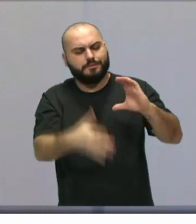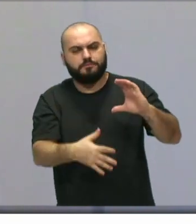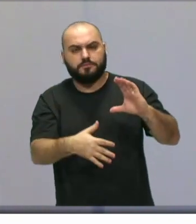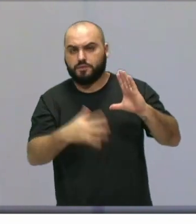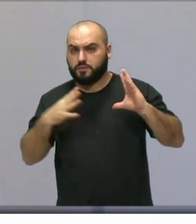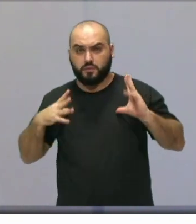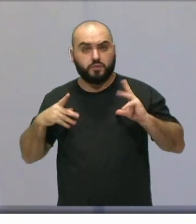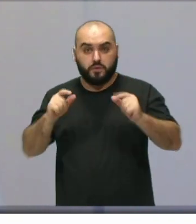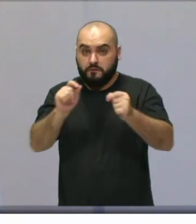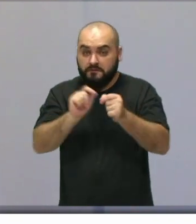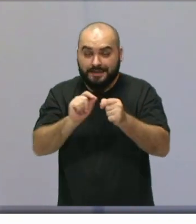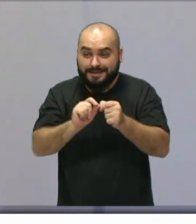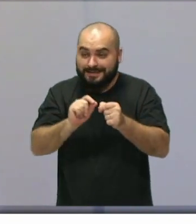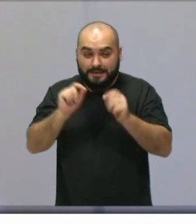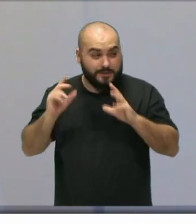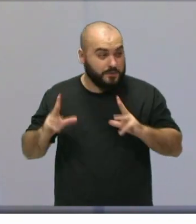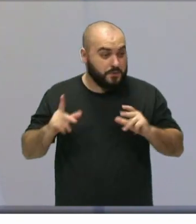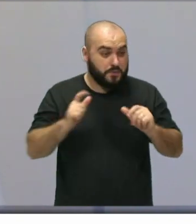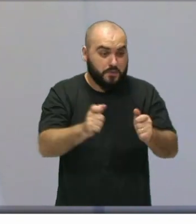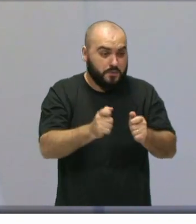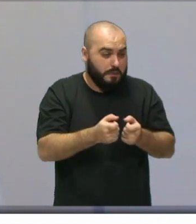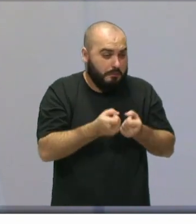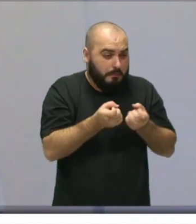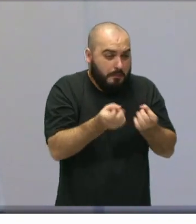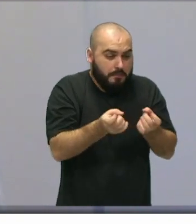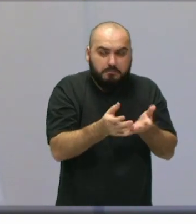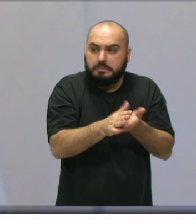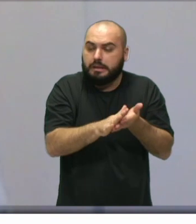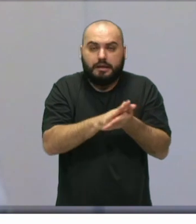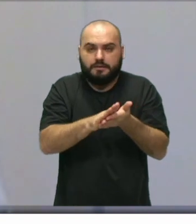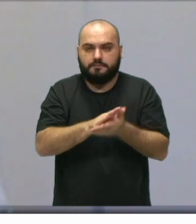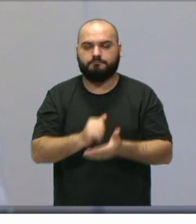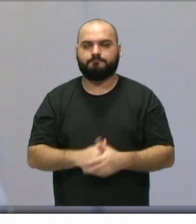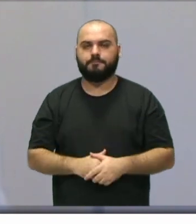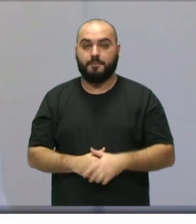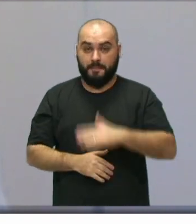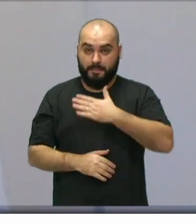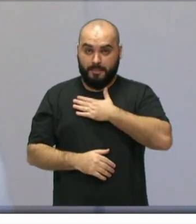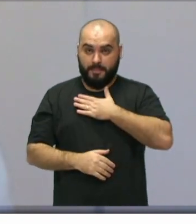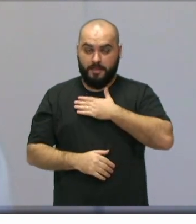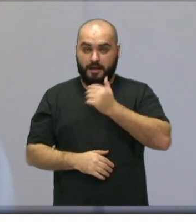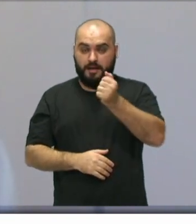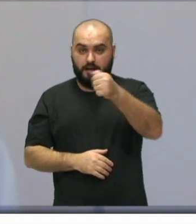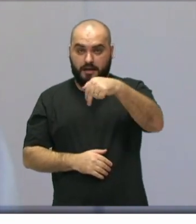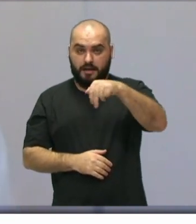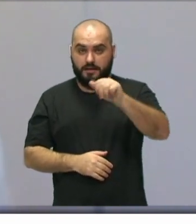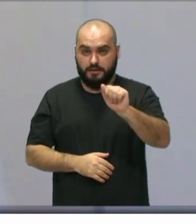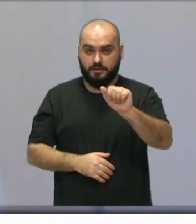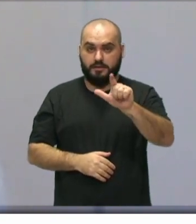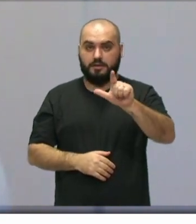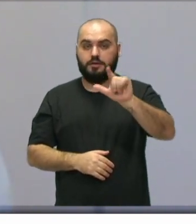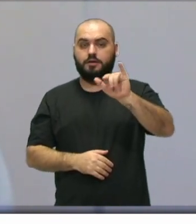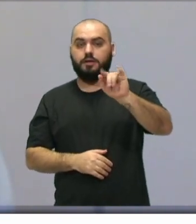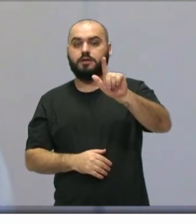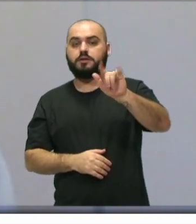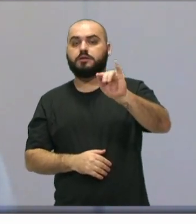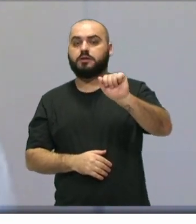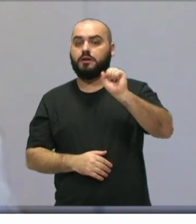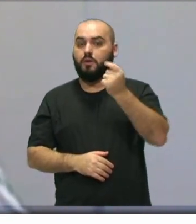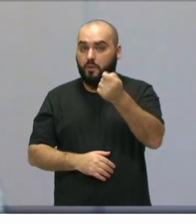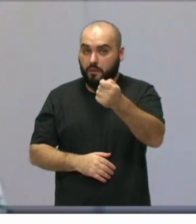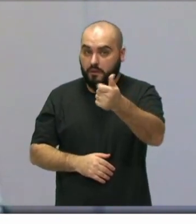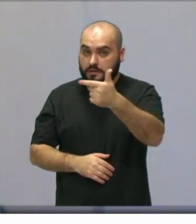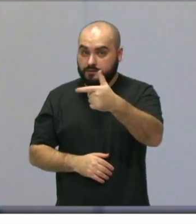que a gente fazia nada dava certo. O que eu, Ana Lígia, depois de quase 20 anos